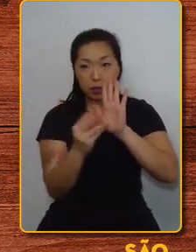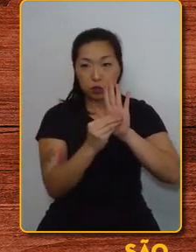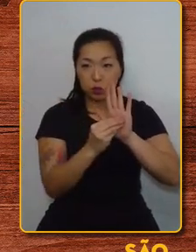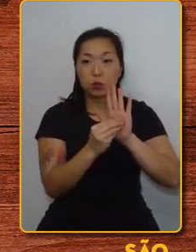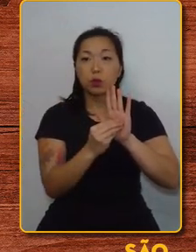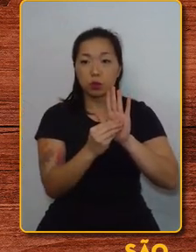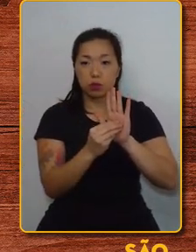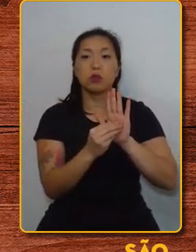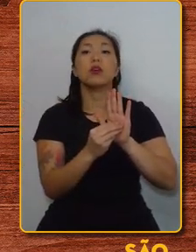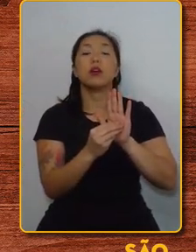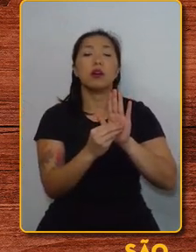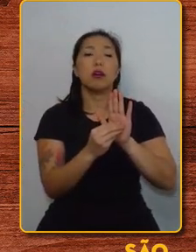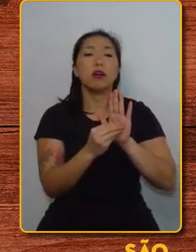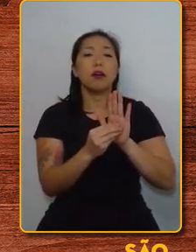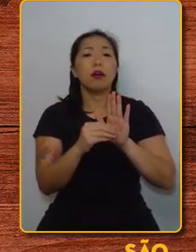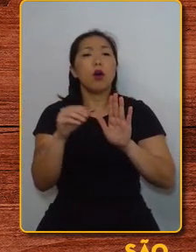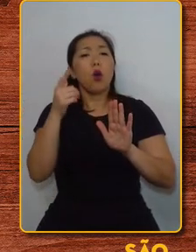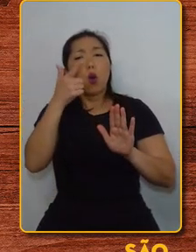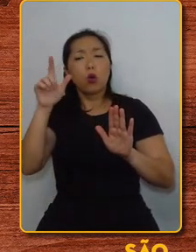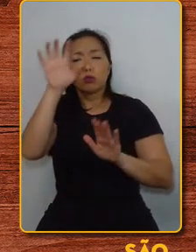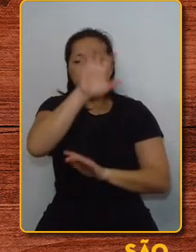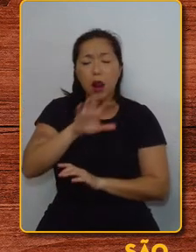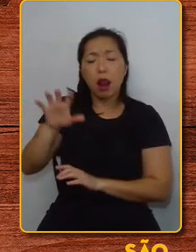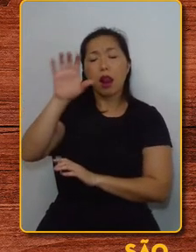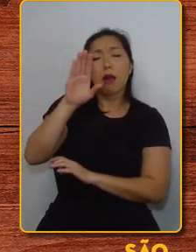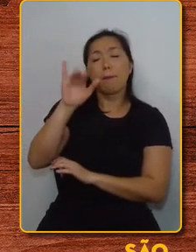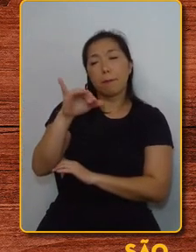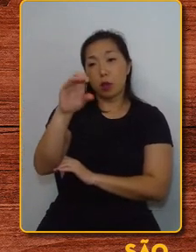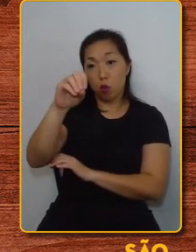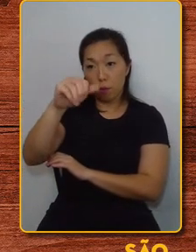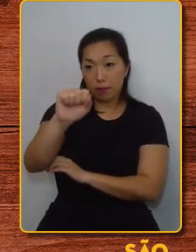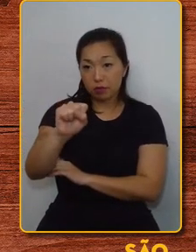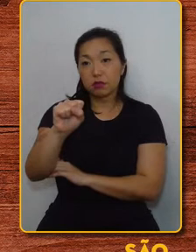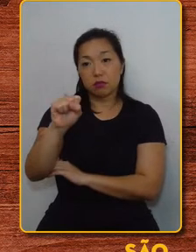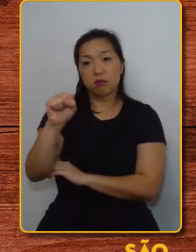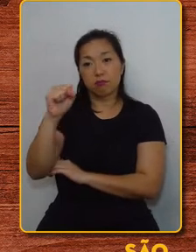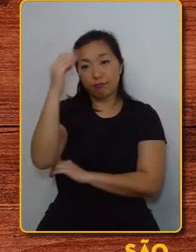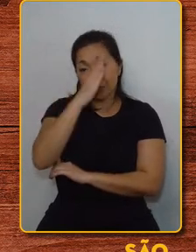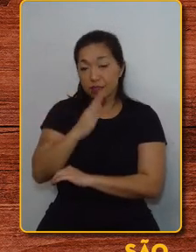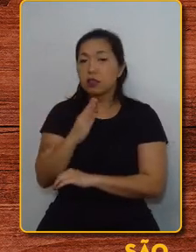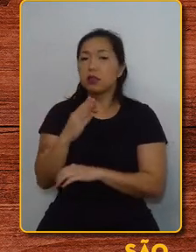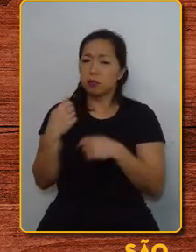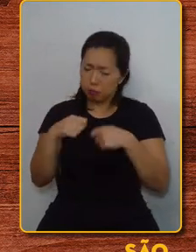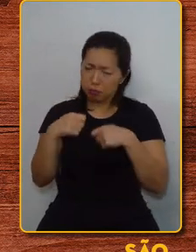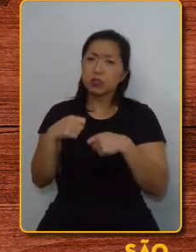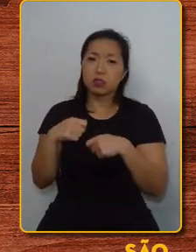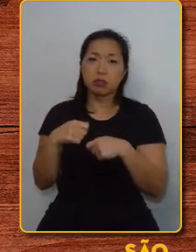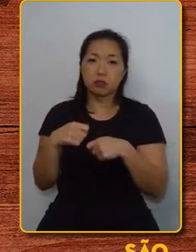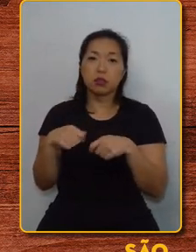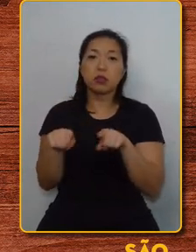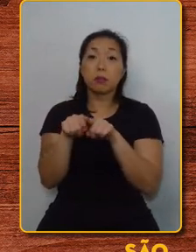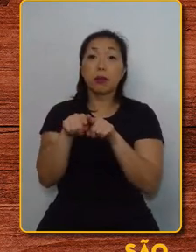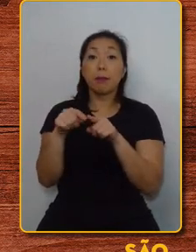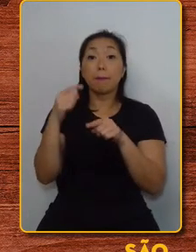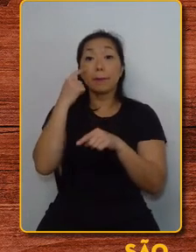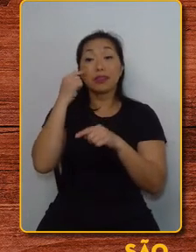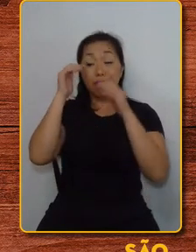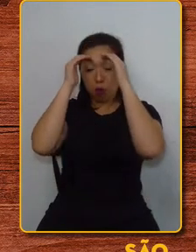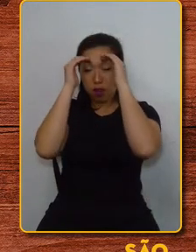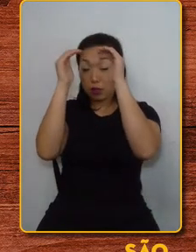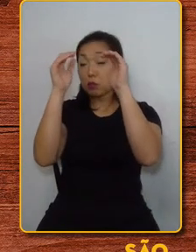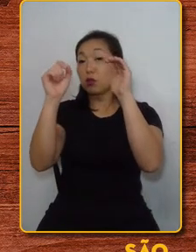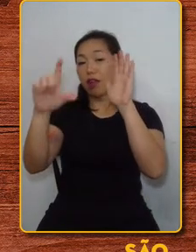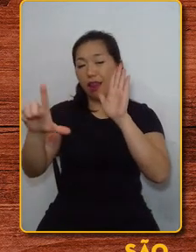etc. Segundo, nas leis trabalhistas, que é extremamente ariel, tem que passar por um respeito à lei trabalhista, porque nós vamos ter